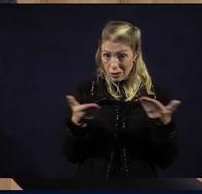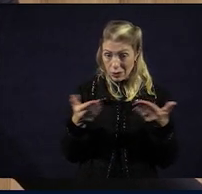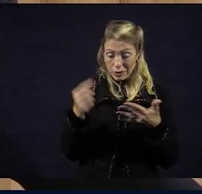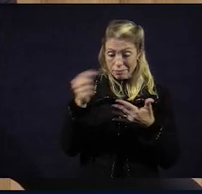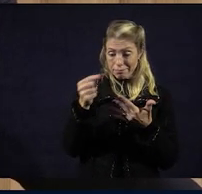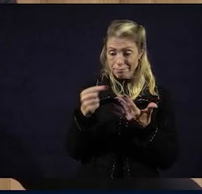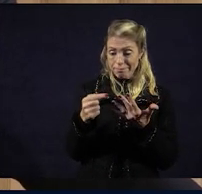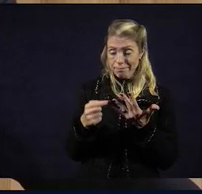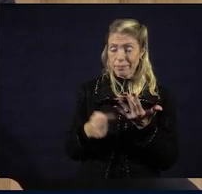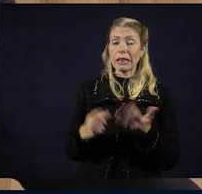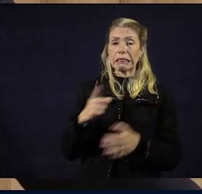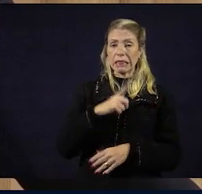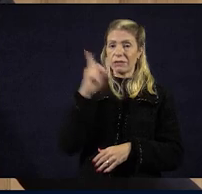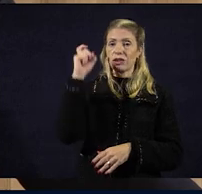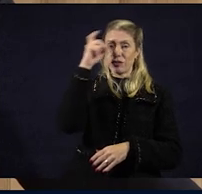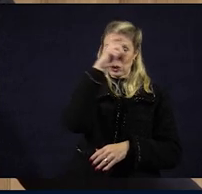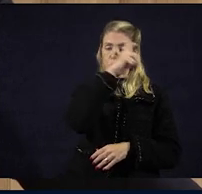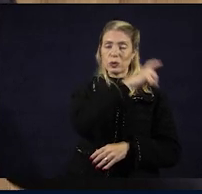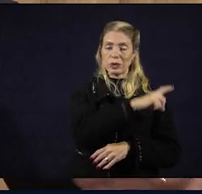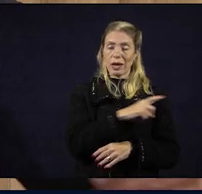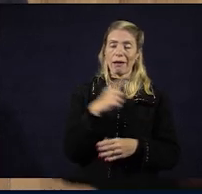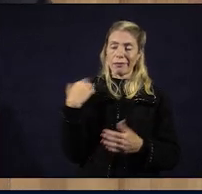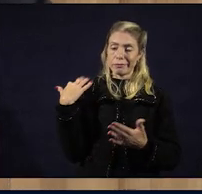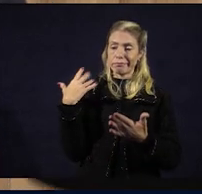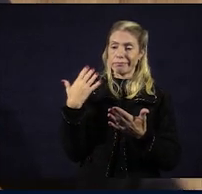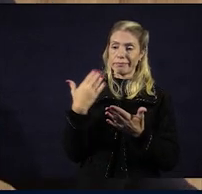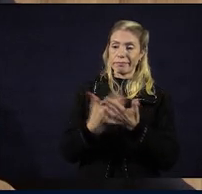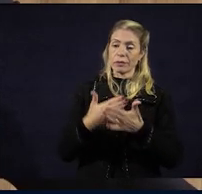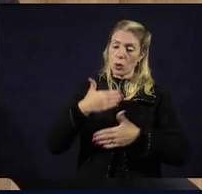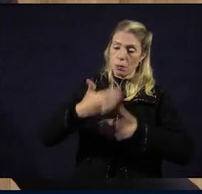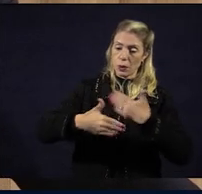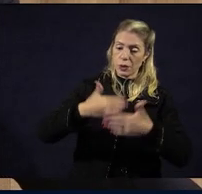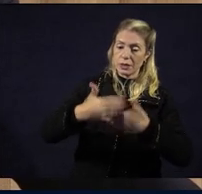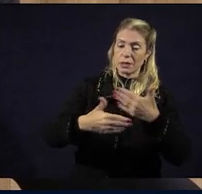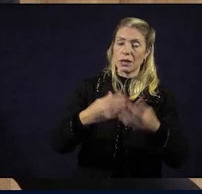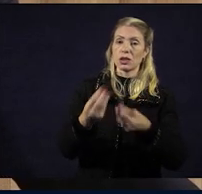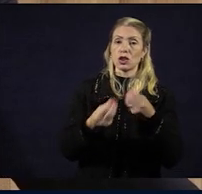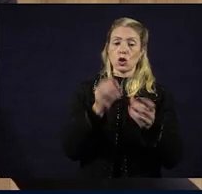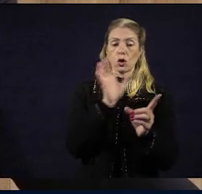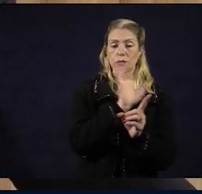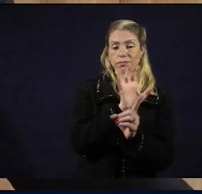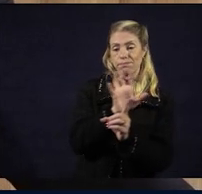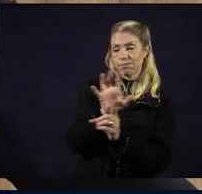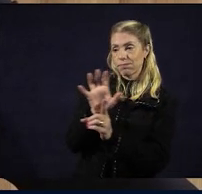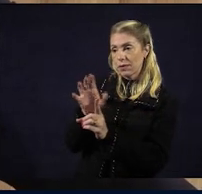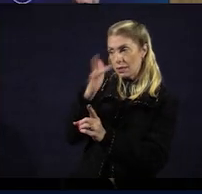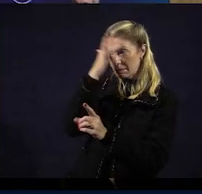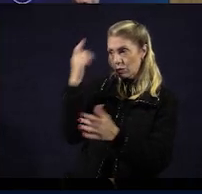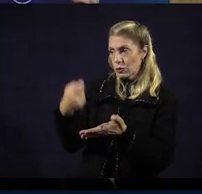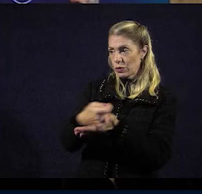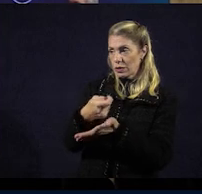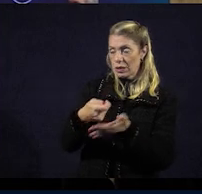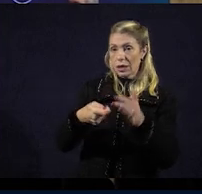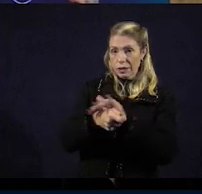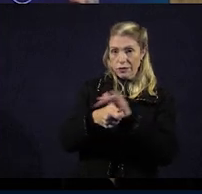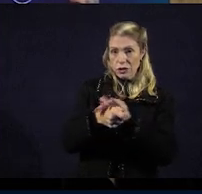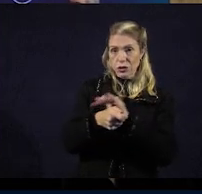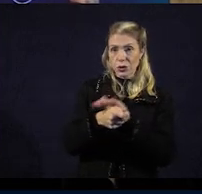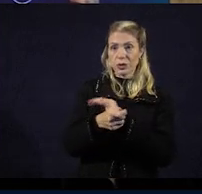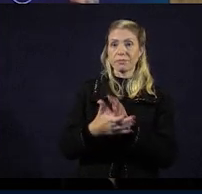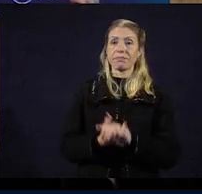enfrentou maior dificuldade aí durante o processo de convencimento aí do investidor perfeito Rodrigo